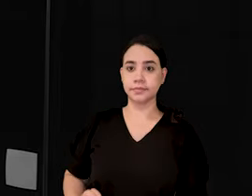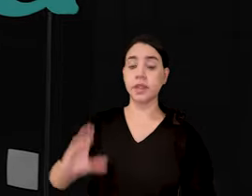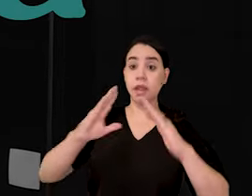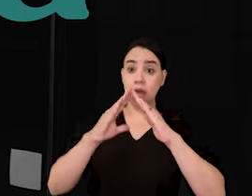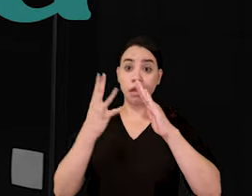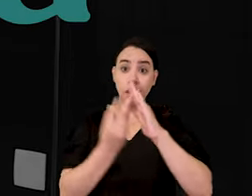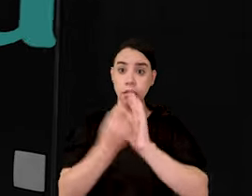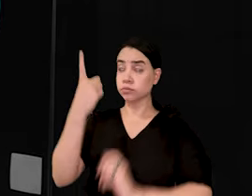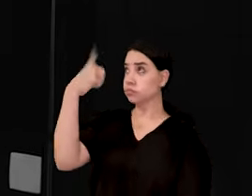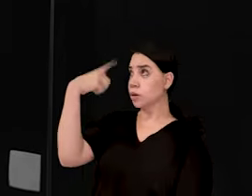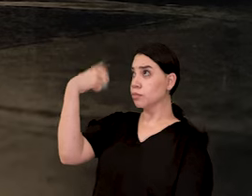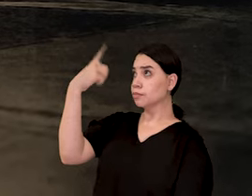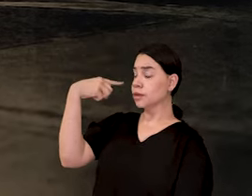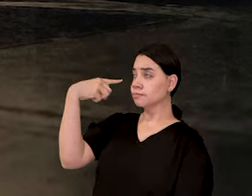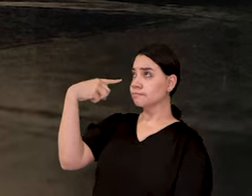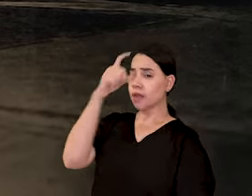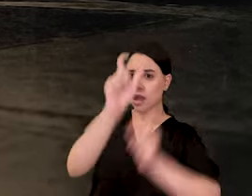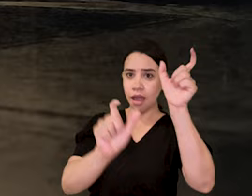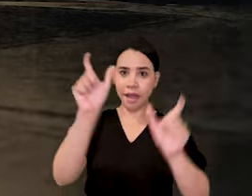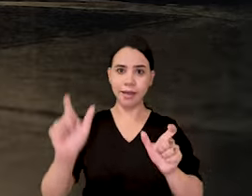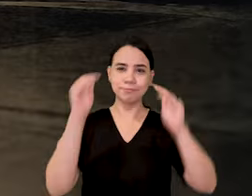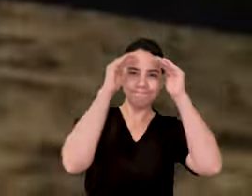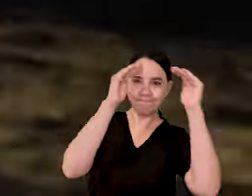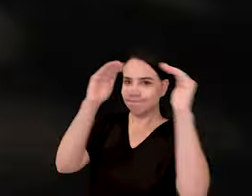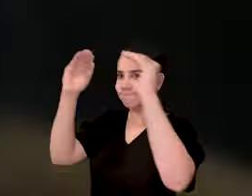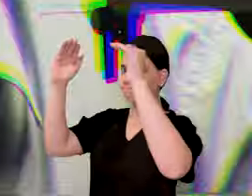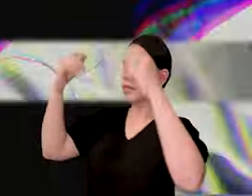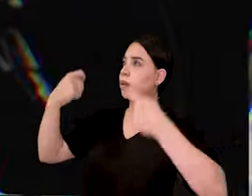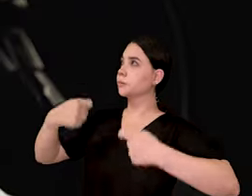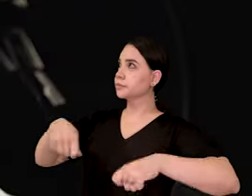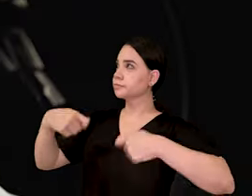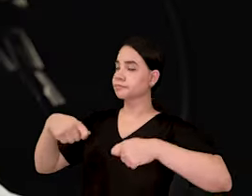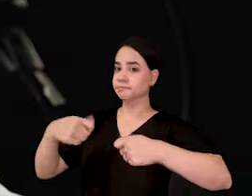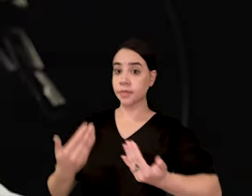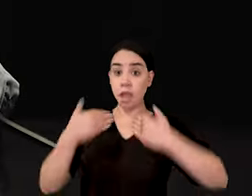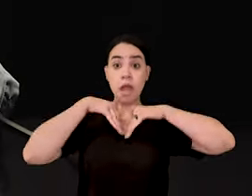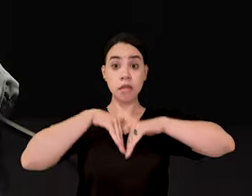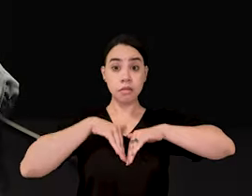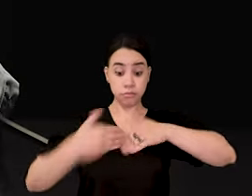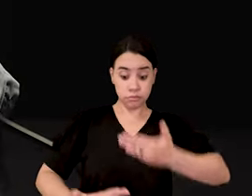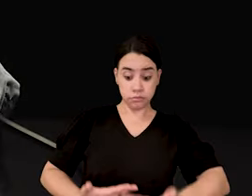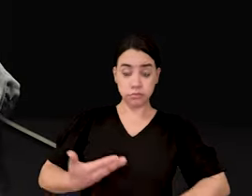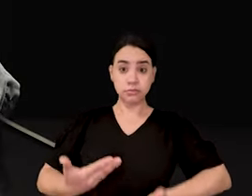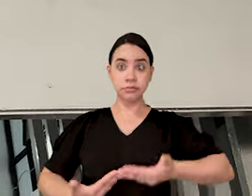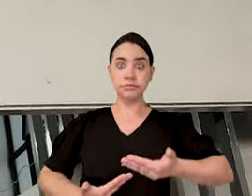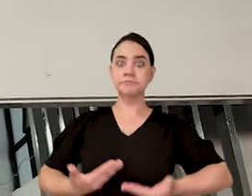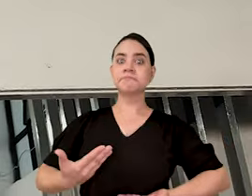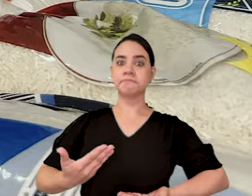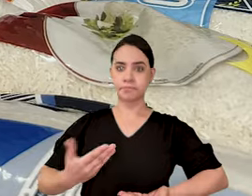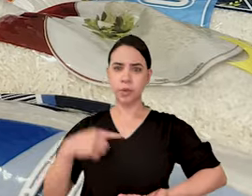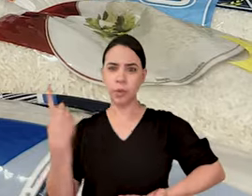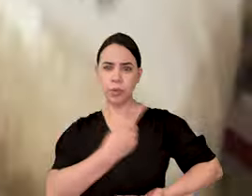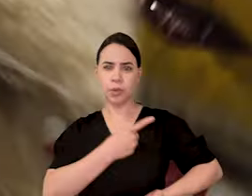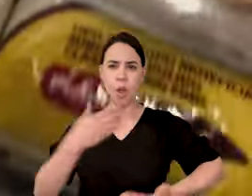será ordenada pela ordem interna que Cristo dá a cada um de nós. O seu servir começa no ser. Nós